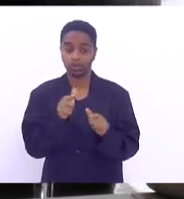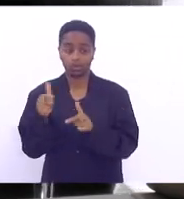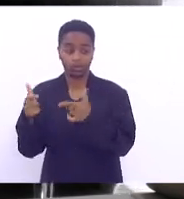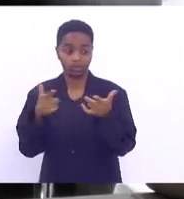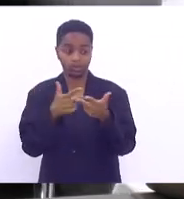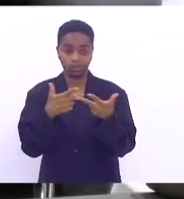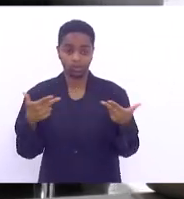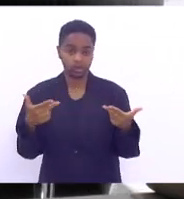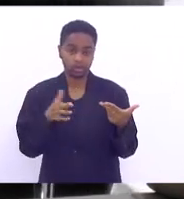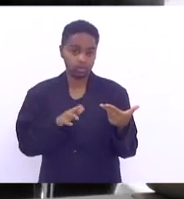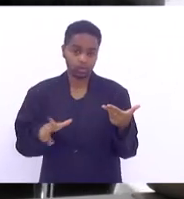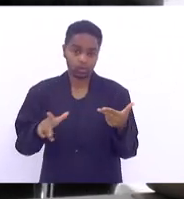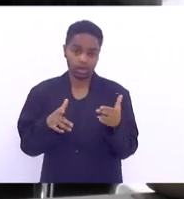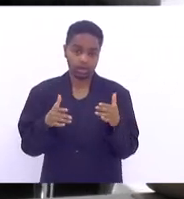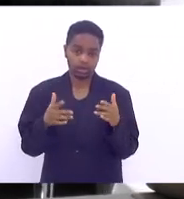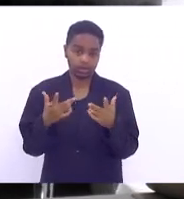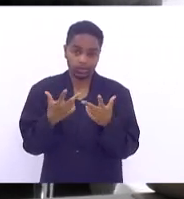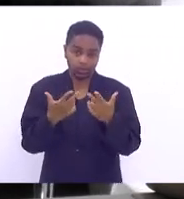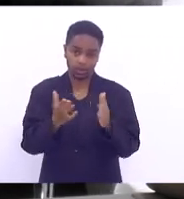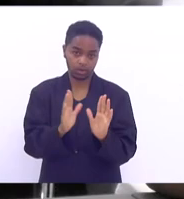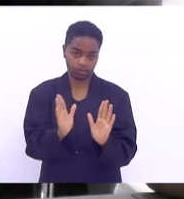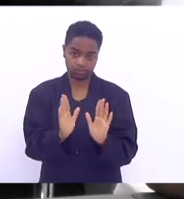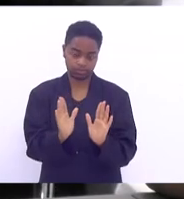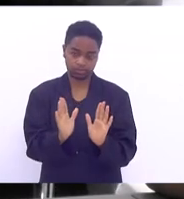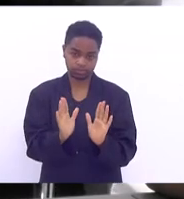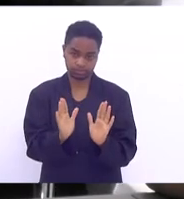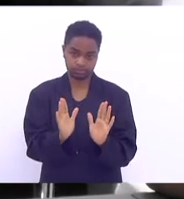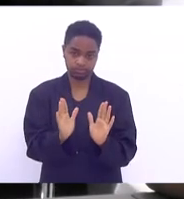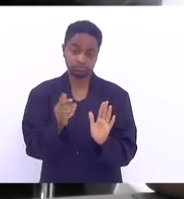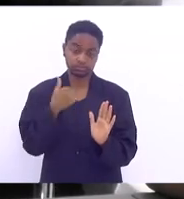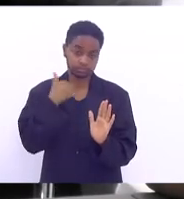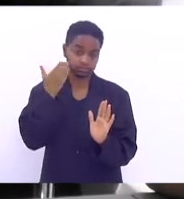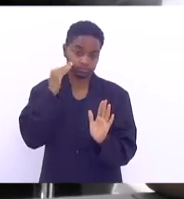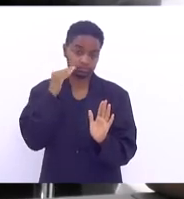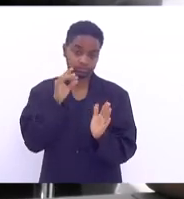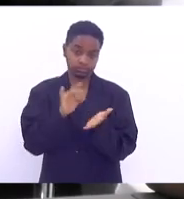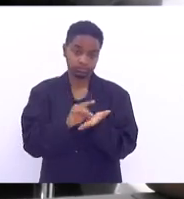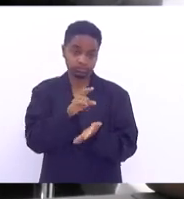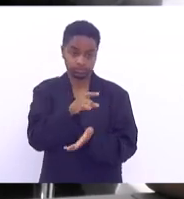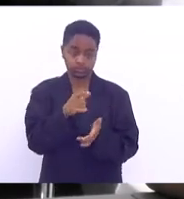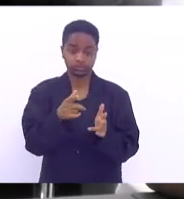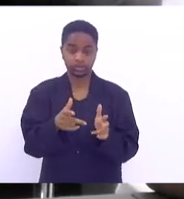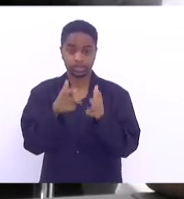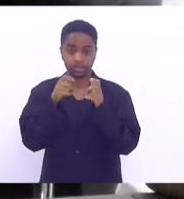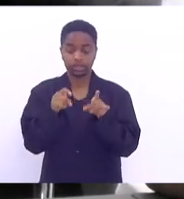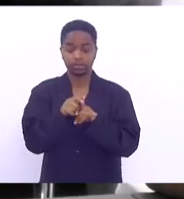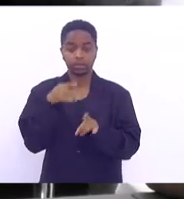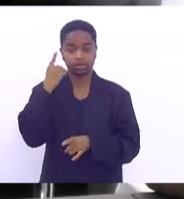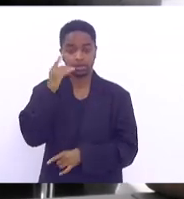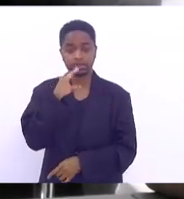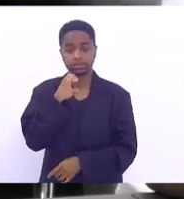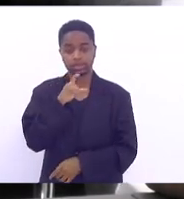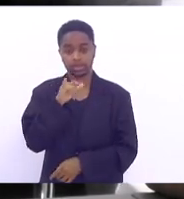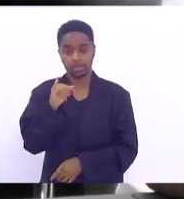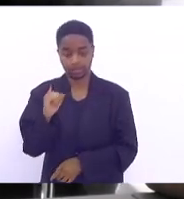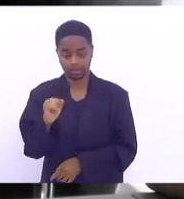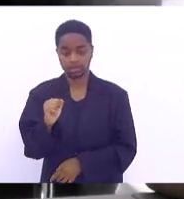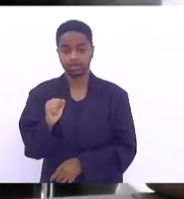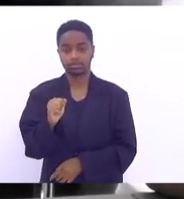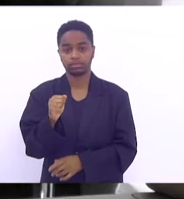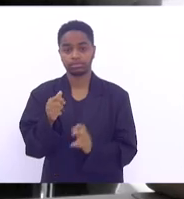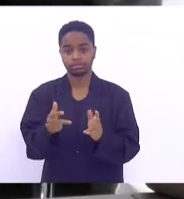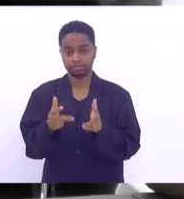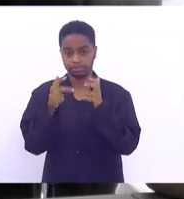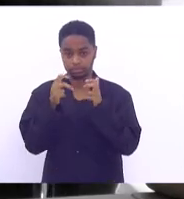é igual, e entendi que essa tenha sido a observação da deputada Célia e também do deputado